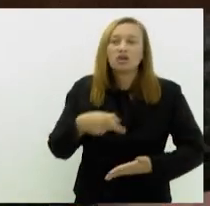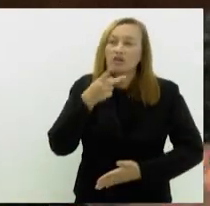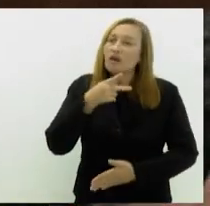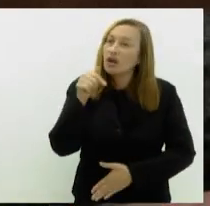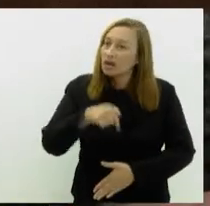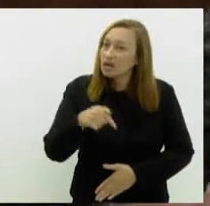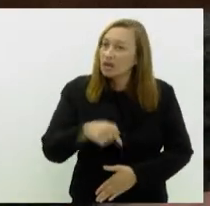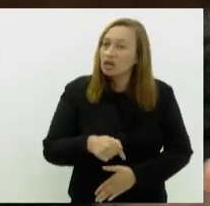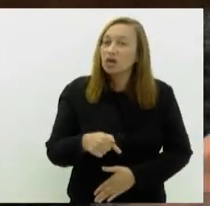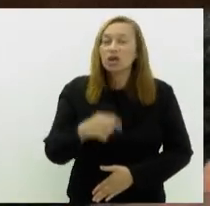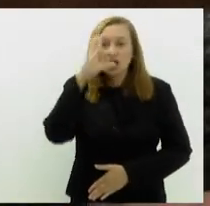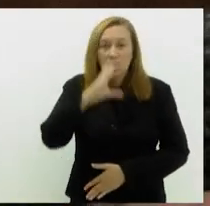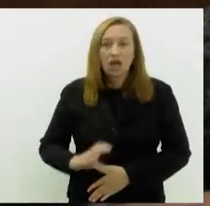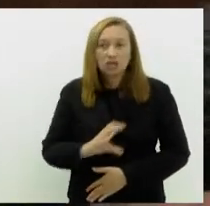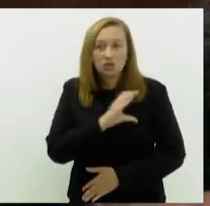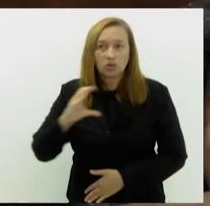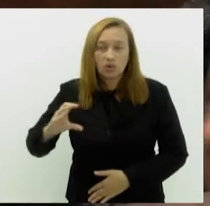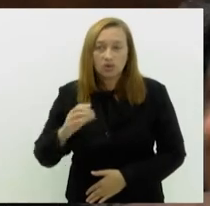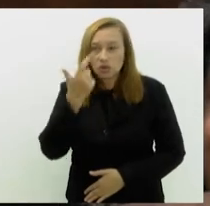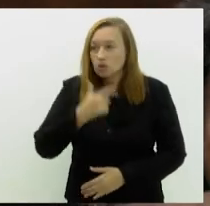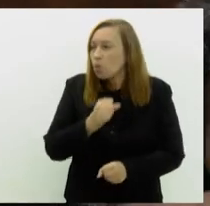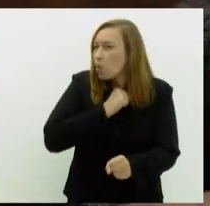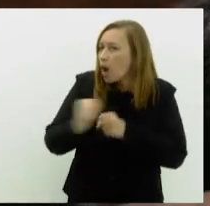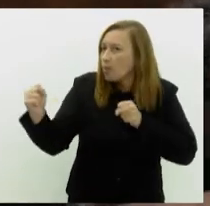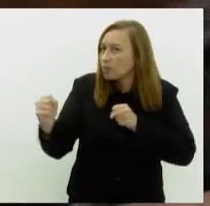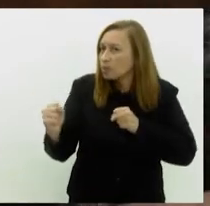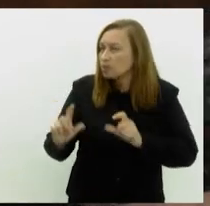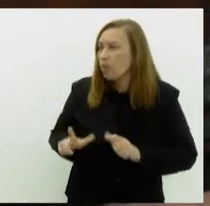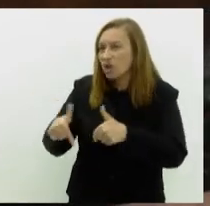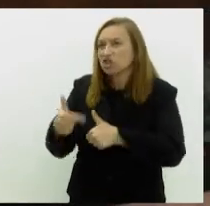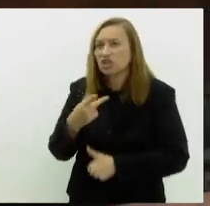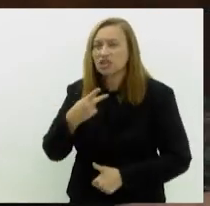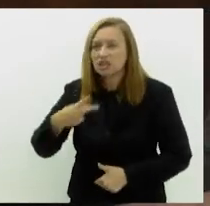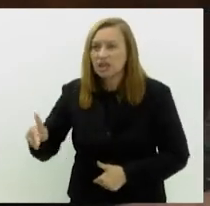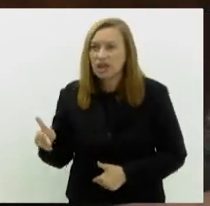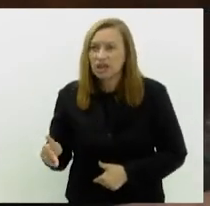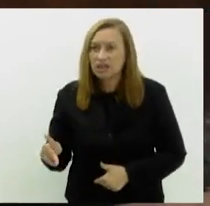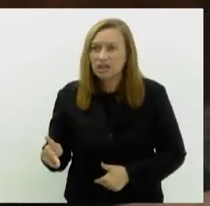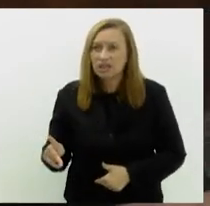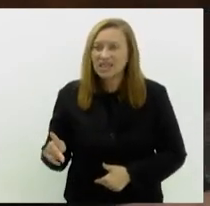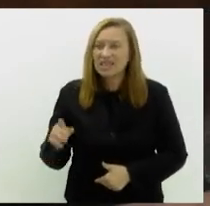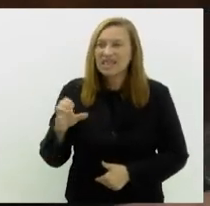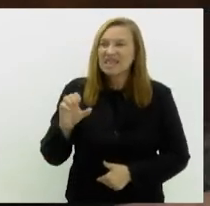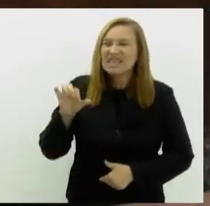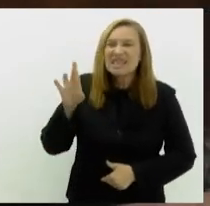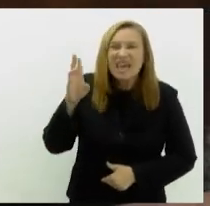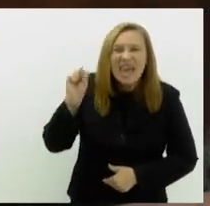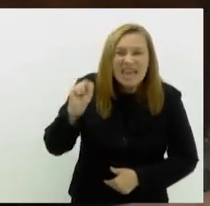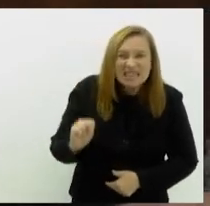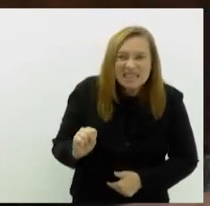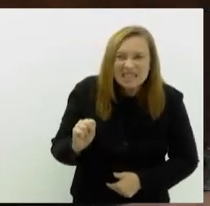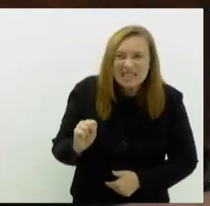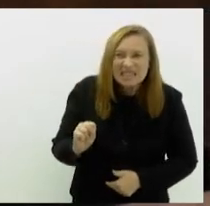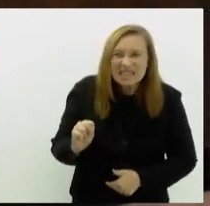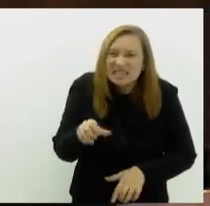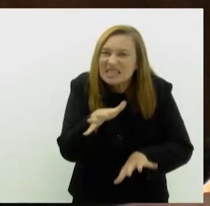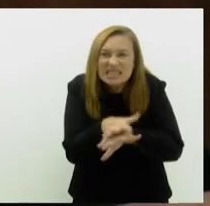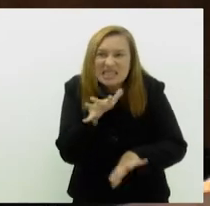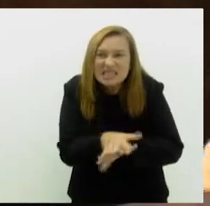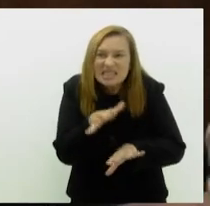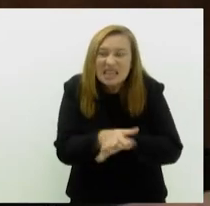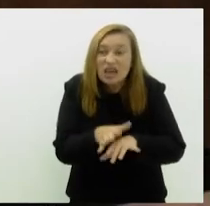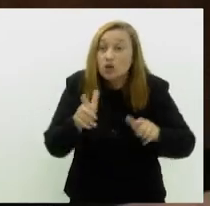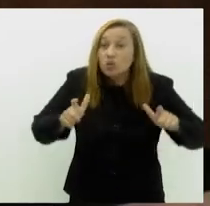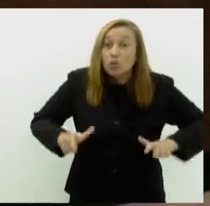como católico que sou, o meu repúdio sobre esse ato. Segundo, cenas absolutamente explícitas num ambiente